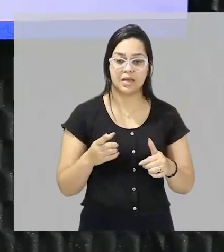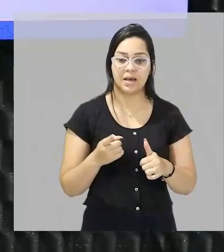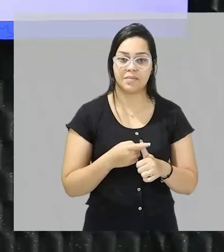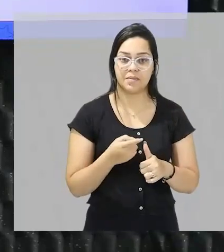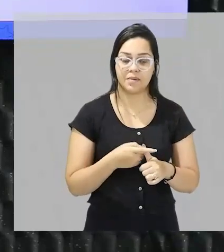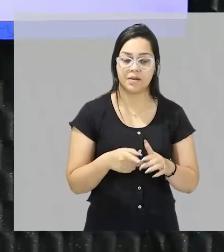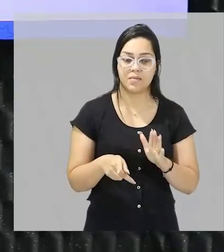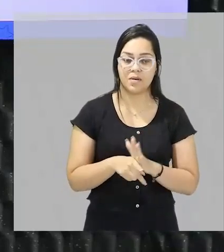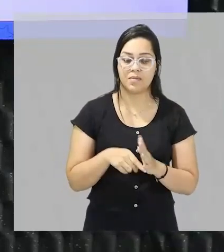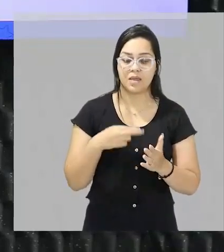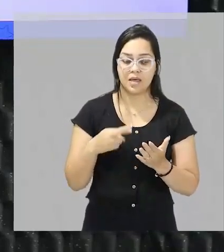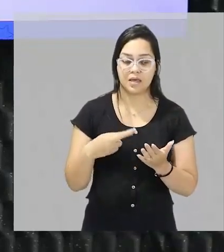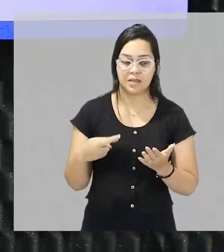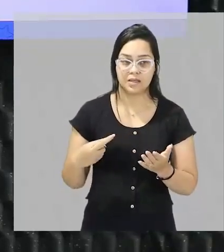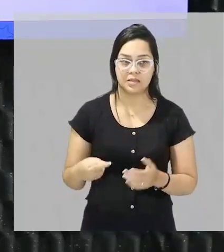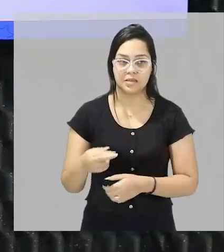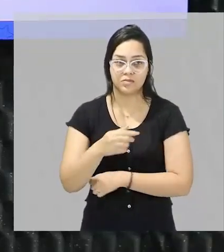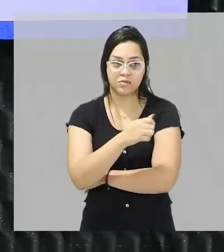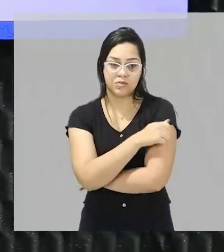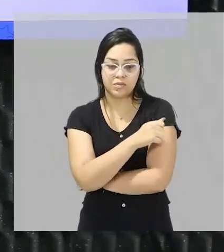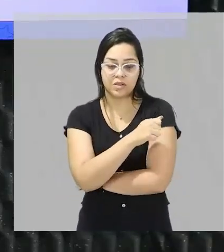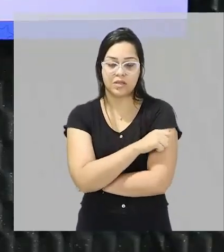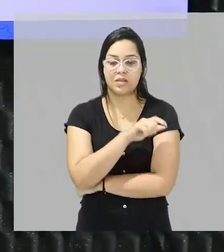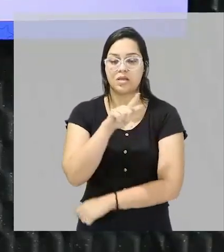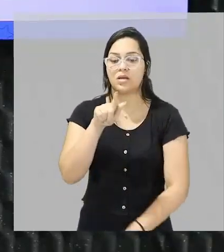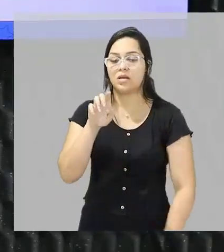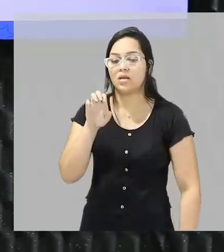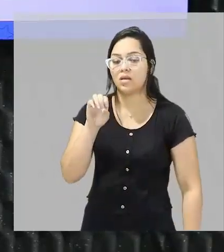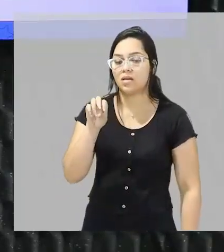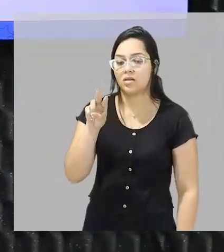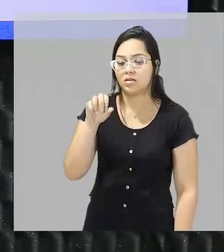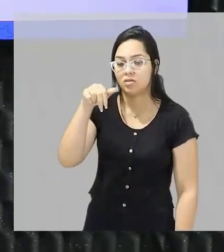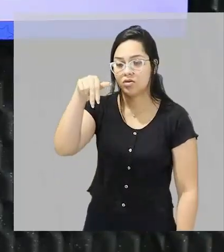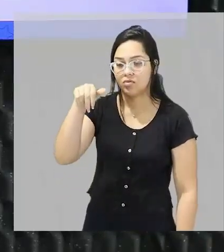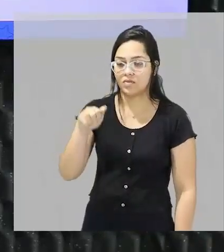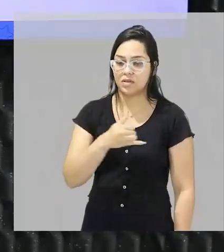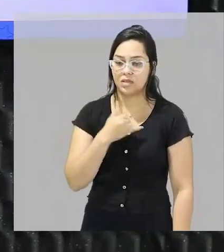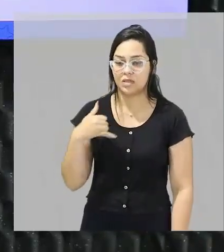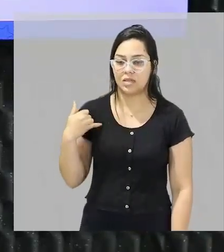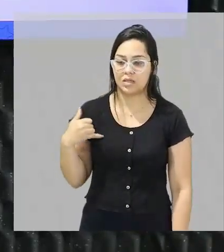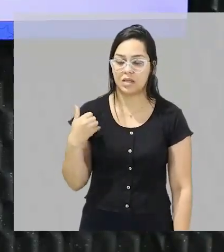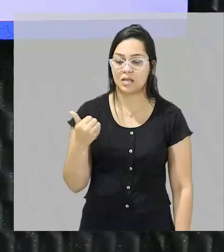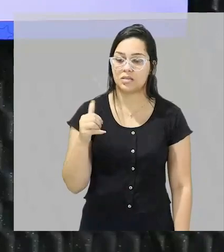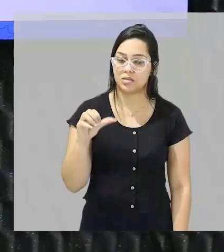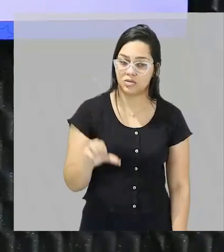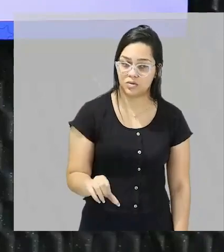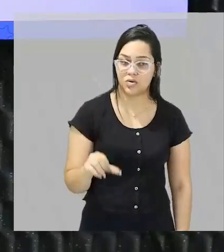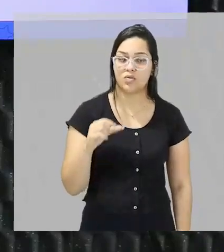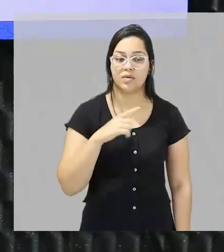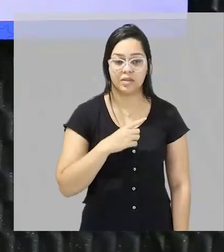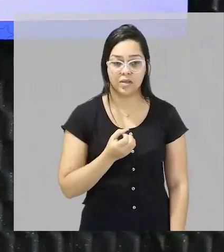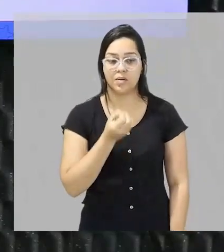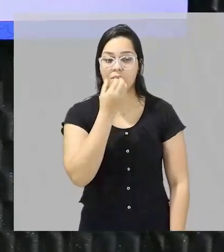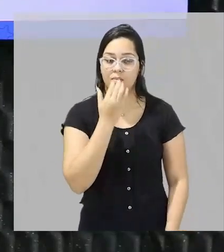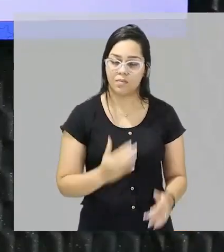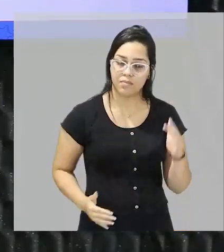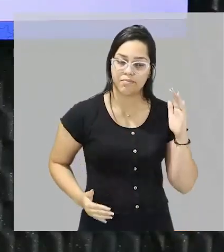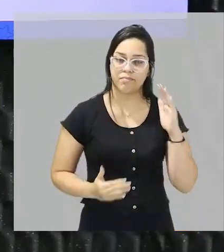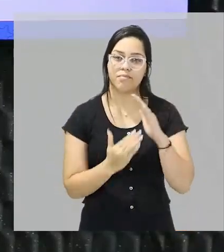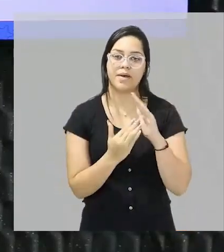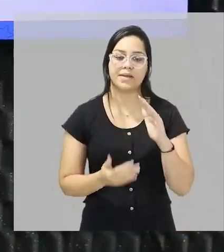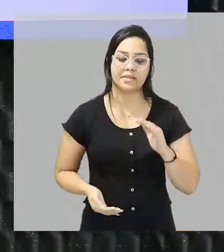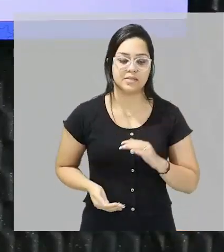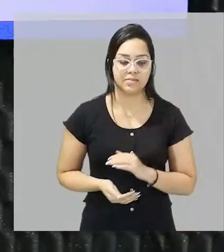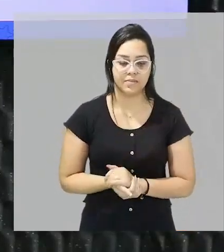parte da redação de uma aluna, a Giovana Dias, de apenas 19 anos, que obteve uma pontuação